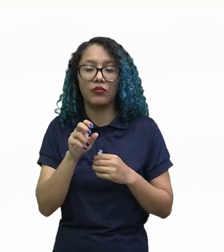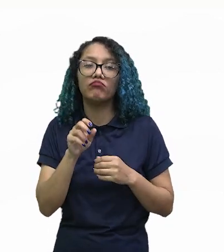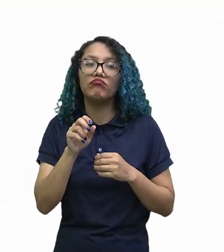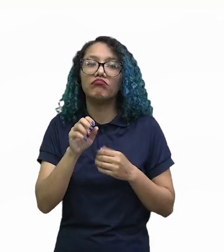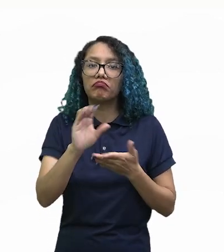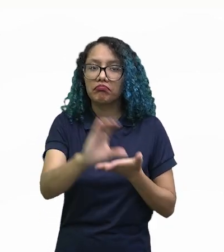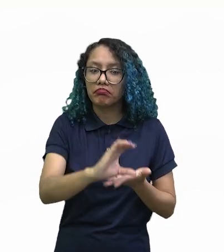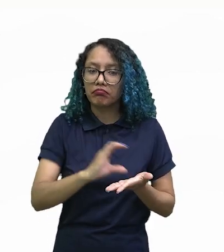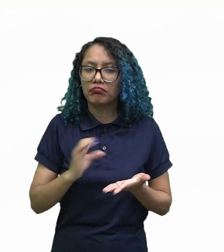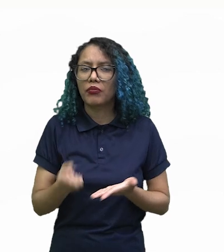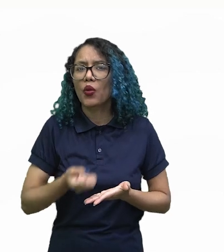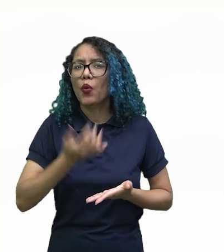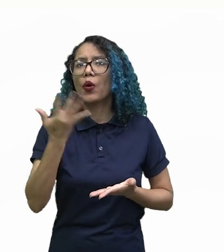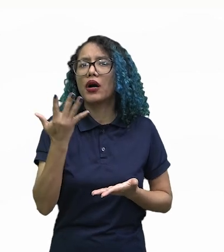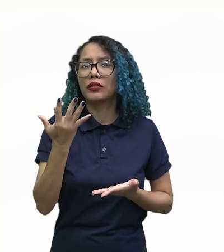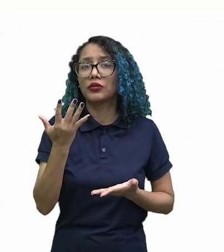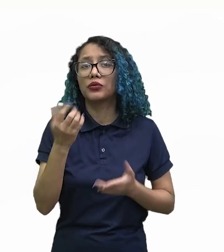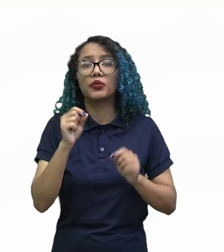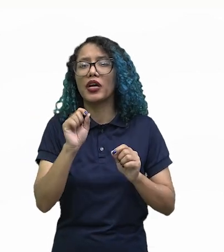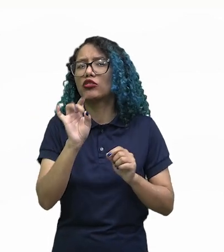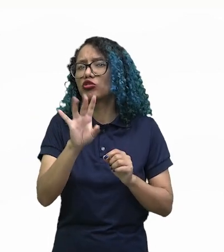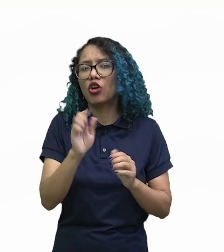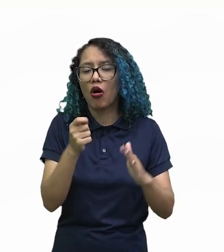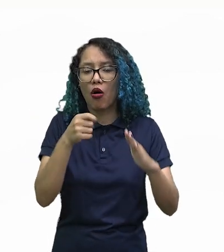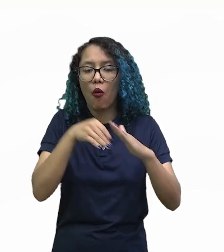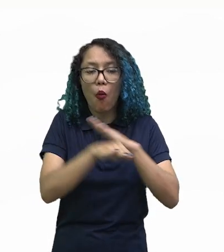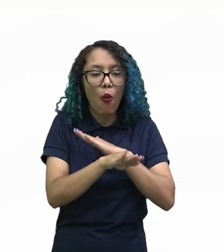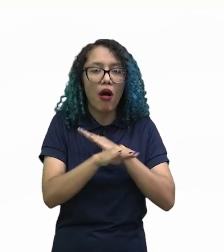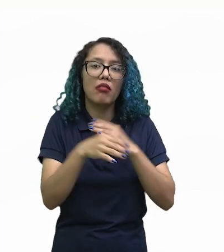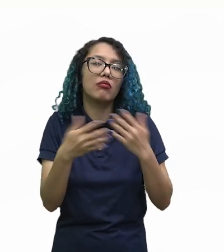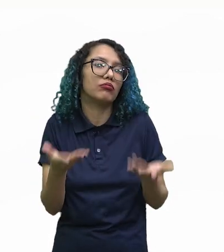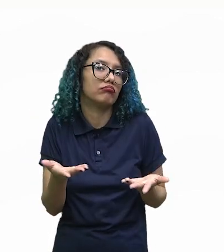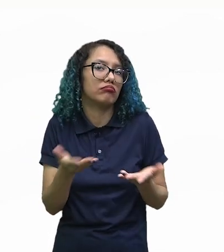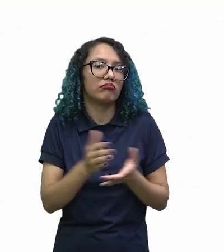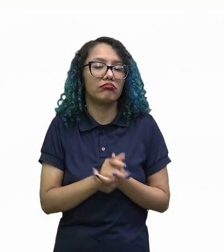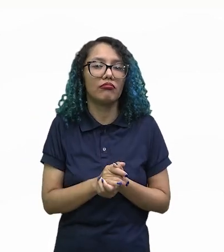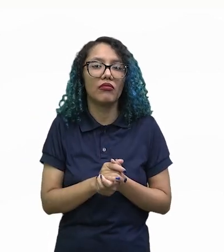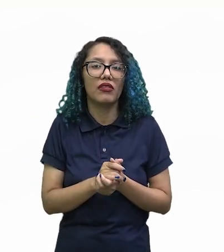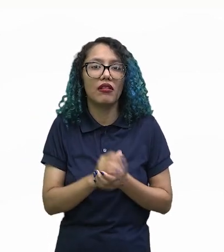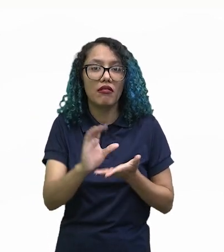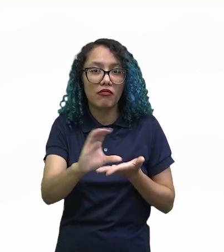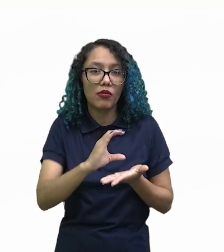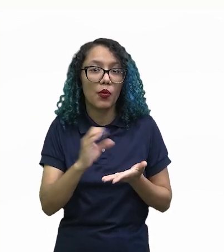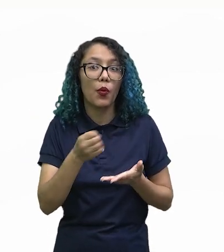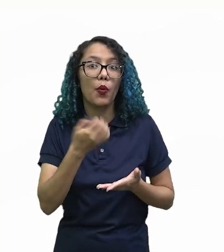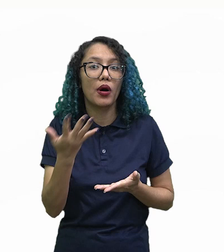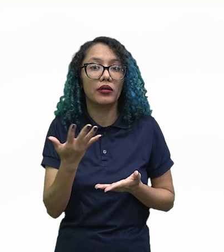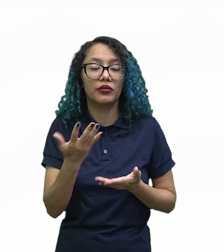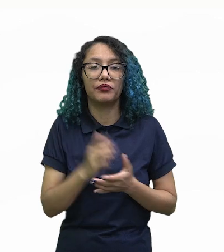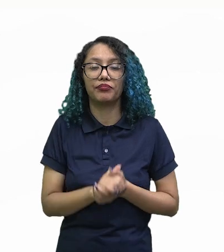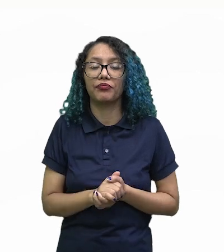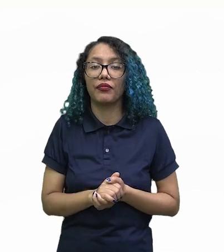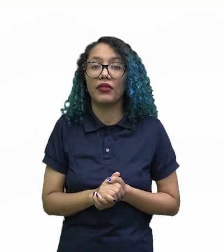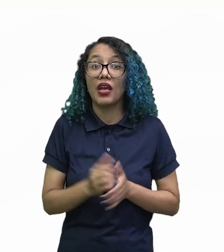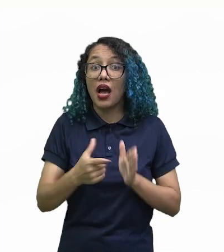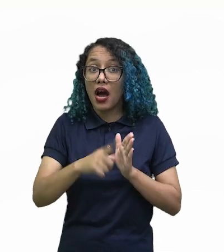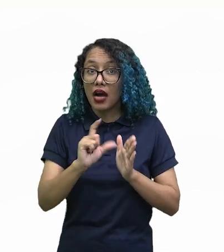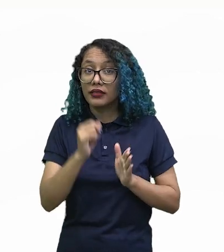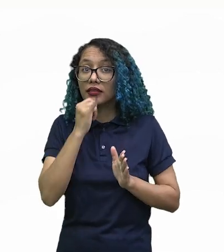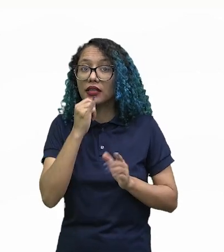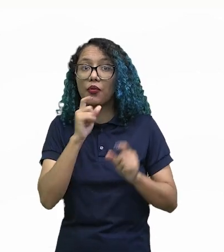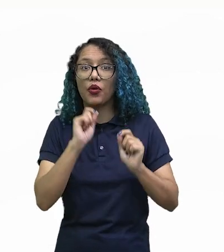receber aí só pelo fato de você ter guardado o seu dinheiro, né? Ainda agora nós vimos a situação, quanto você ia pagar